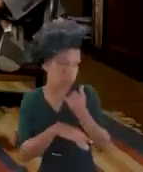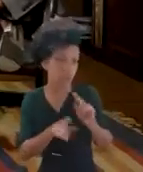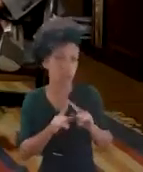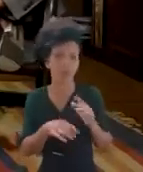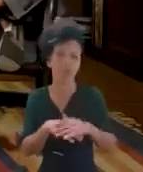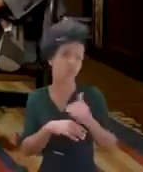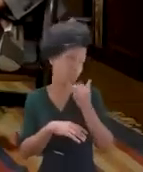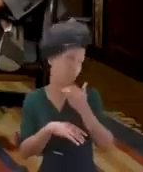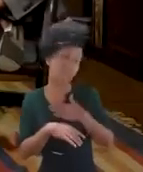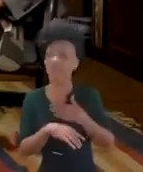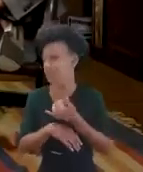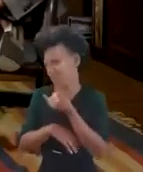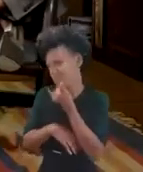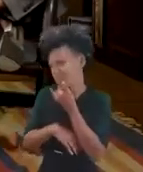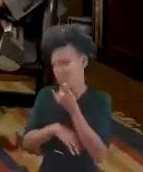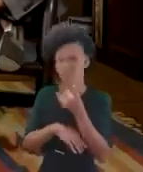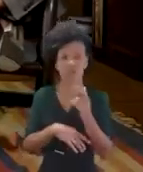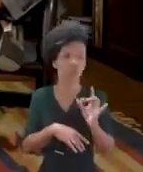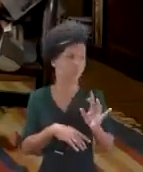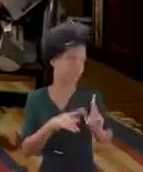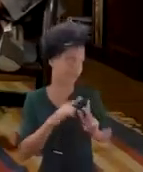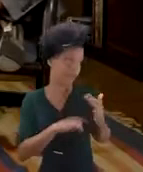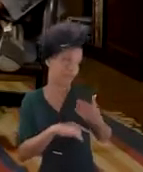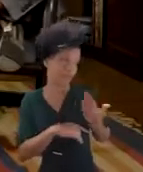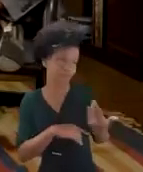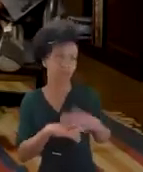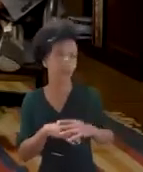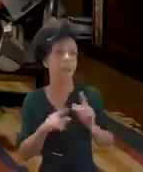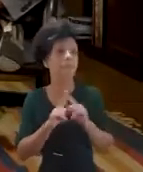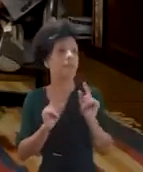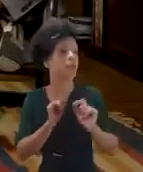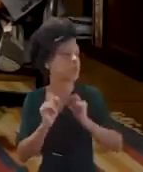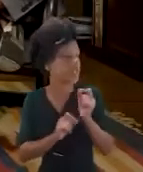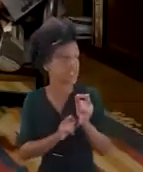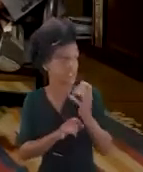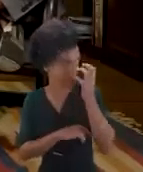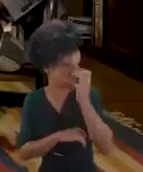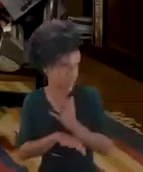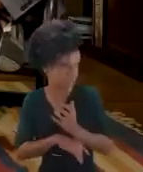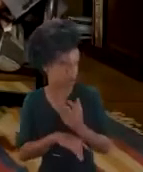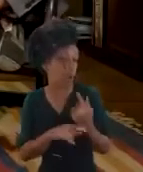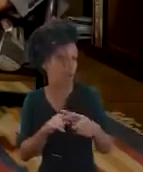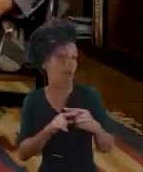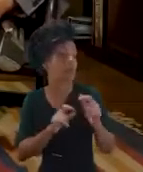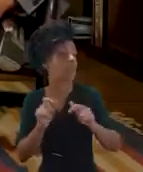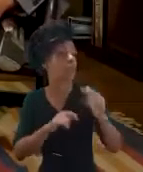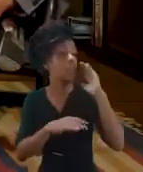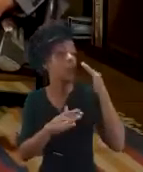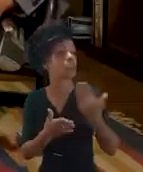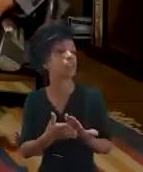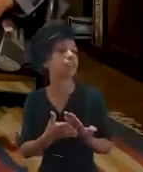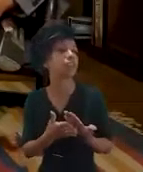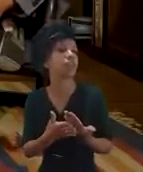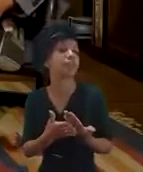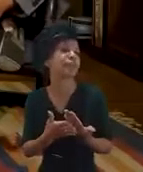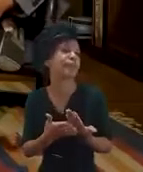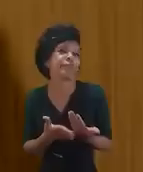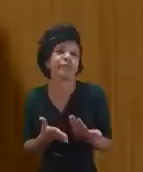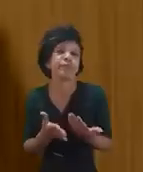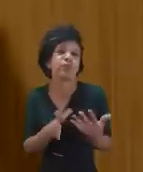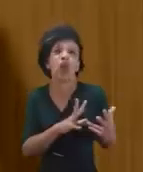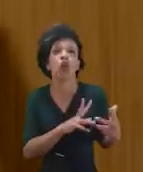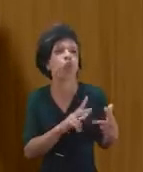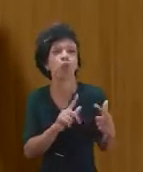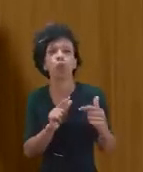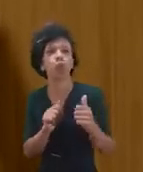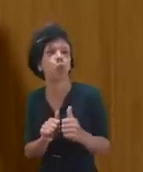ter político o que eu fiz não desculpa eu não a gente vê o que tu tô interrompendo o que eu fico p da vida é que as pessoas acreditam que é possível